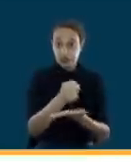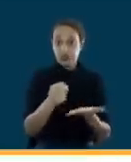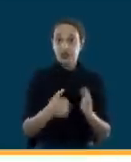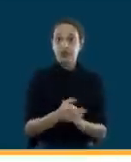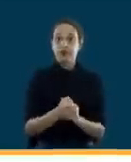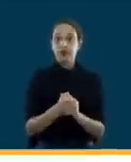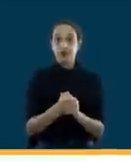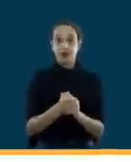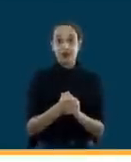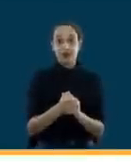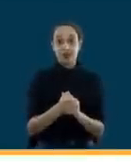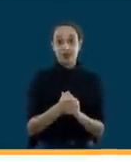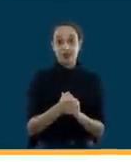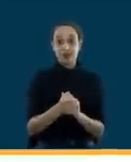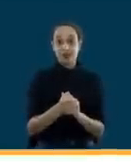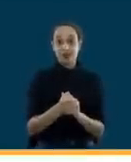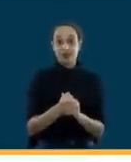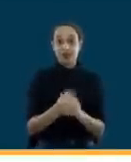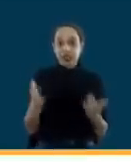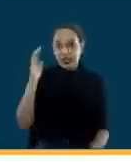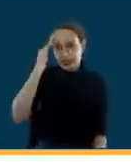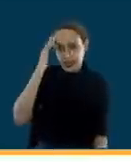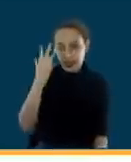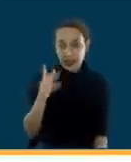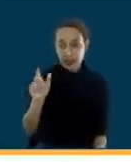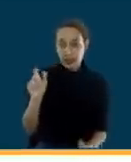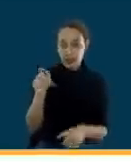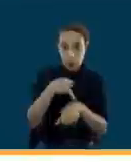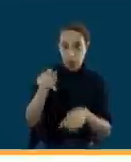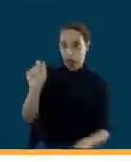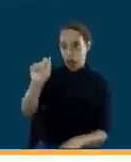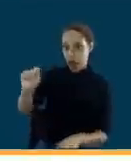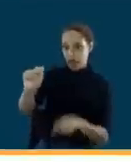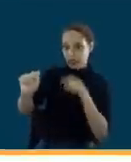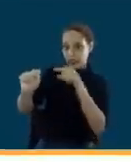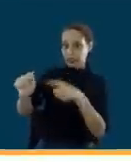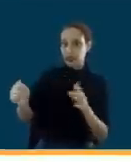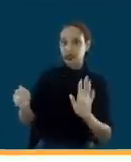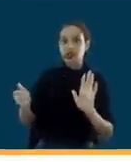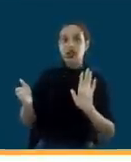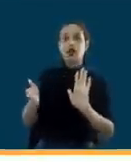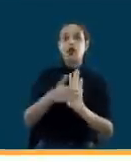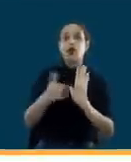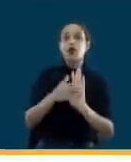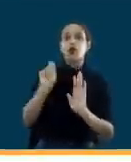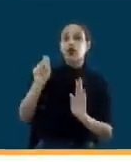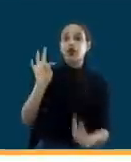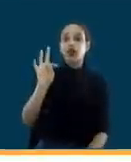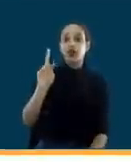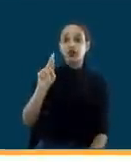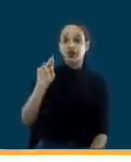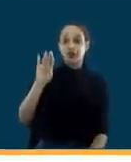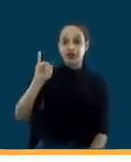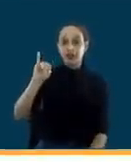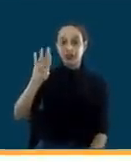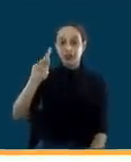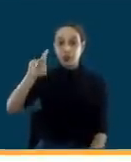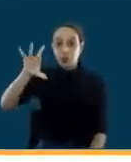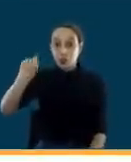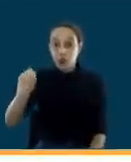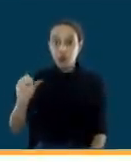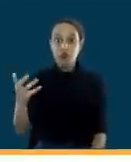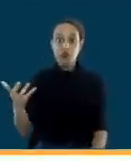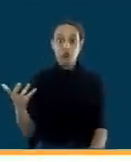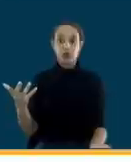América Latina. Entender que a Argentina, por exemplo, está propondo uma tributação das grandes fortunas. Nós tivemos uma notícia